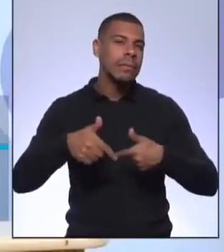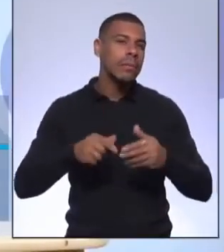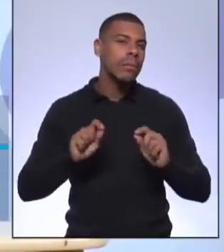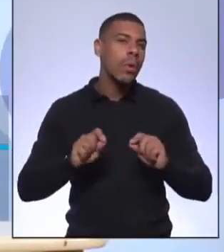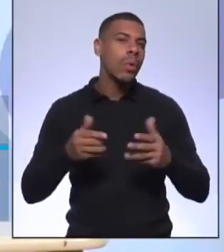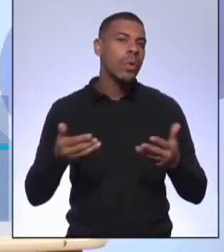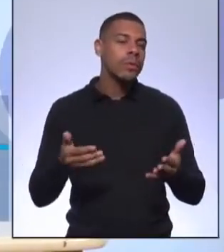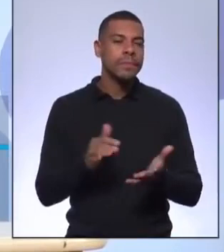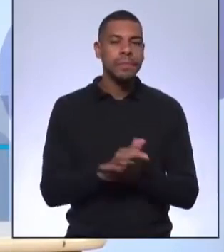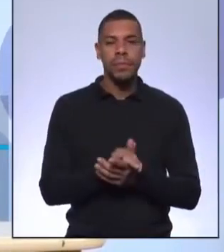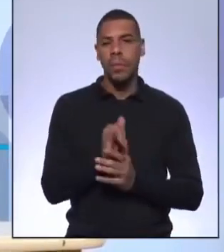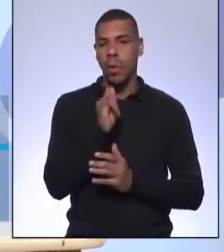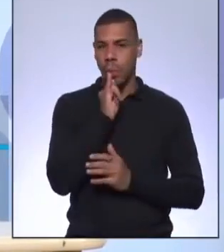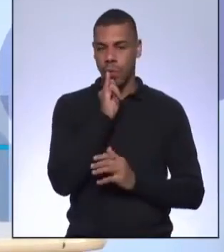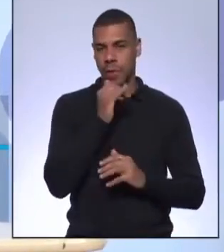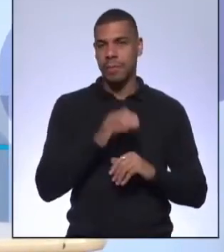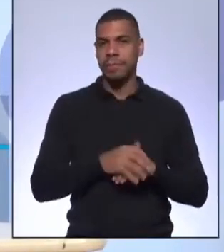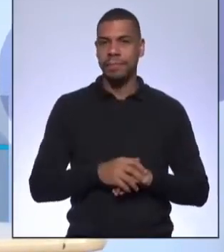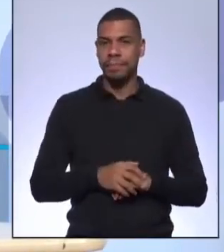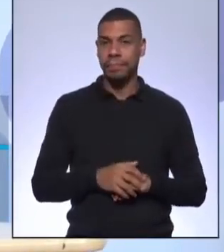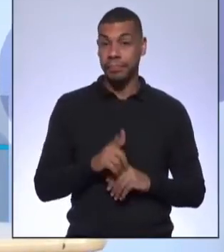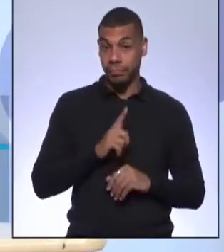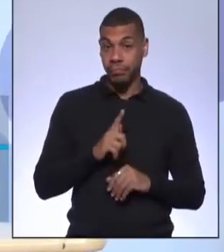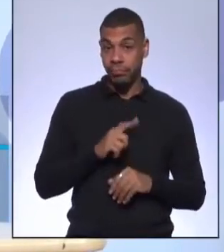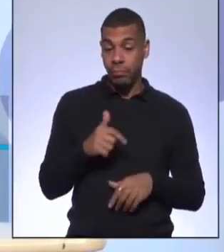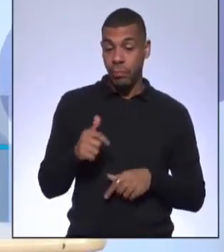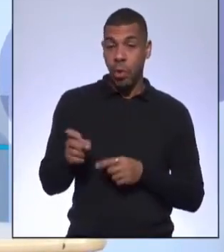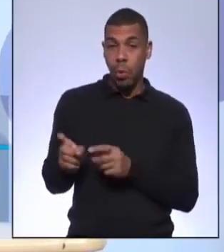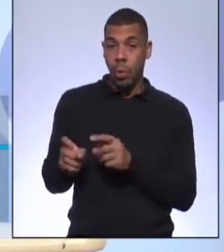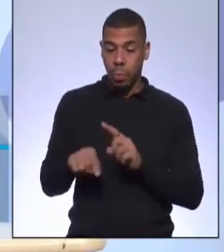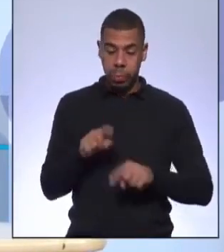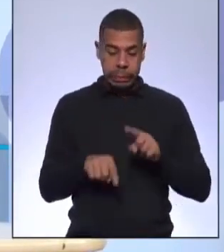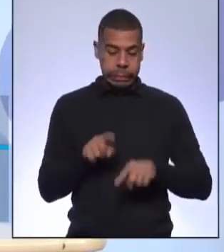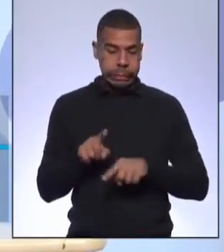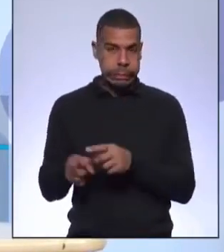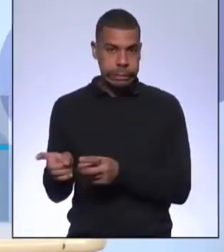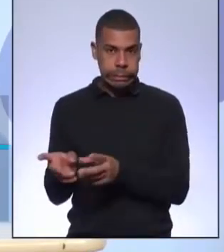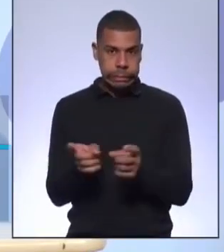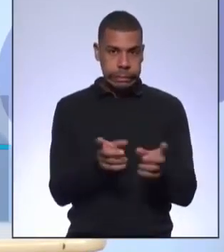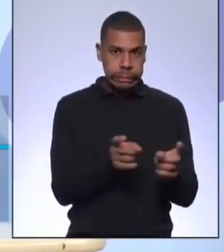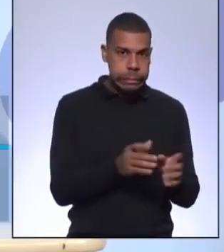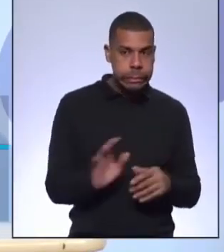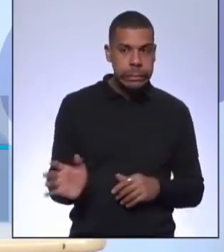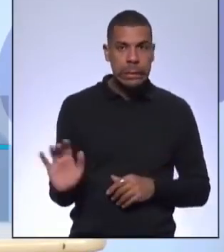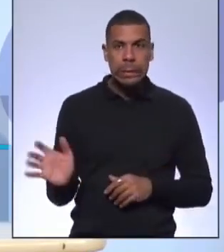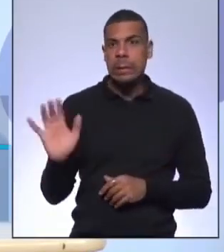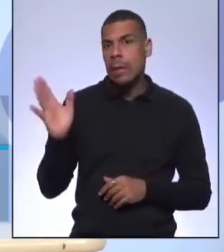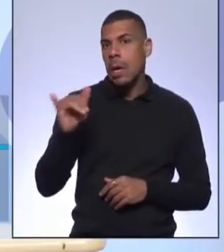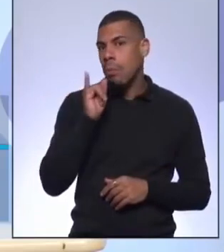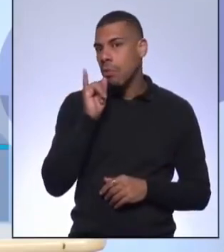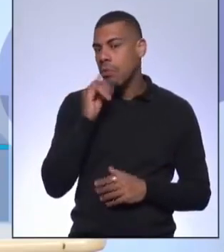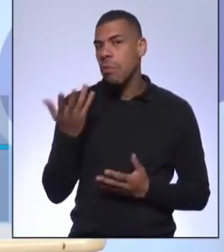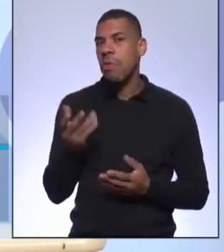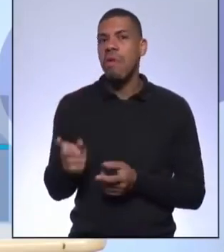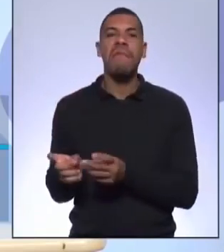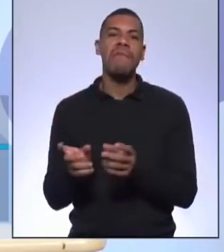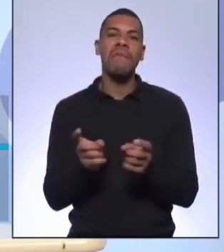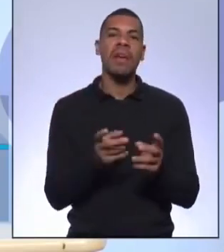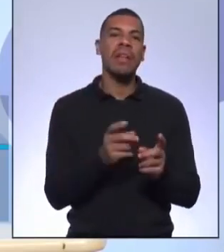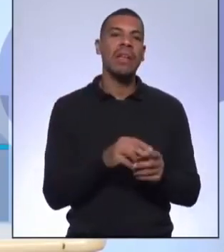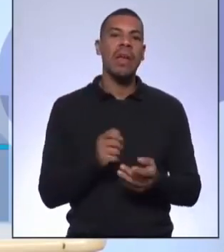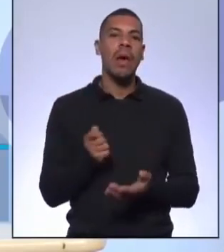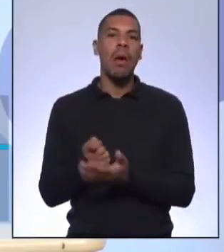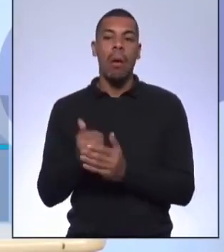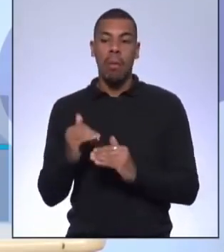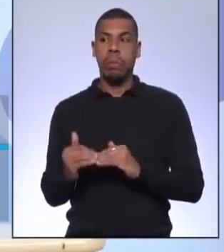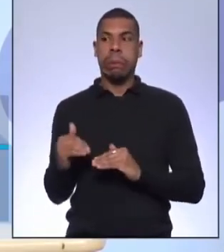parte. Por exemplo, se eu tenho que vender um produto que é mais valioso, digamos assim, eu vendo ele no valor maior. Eu